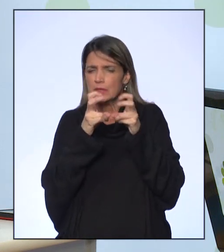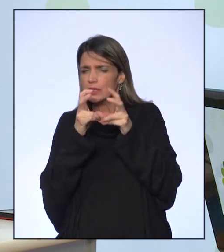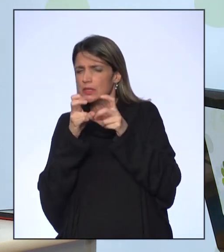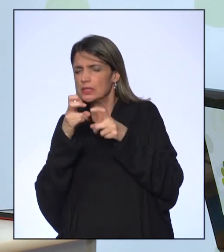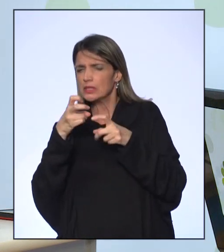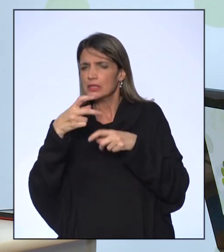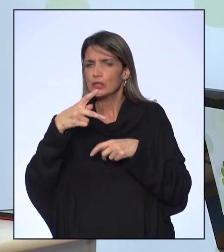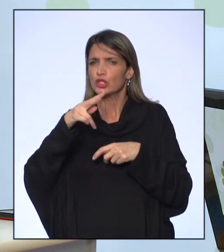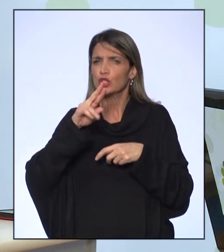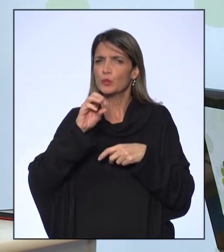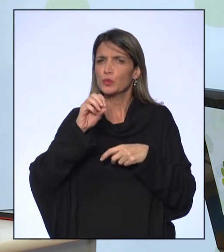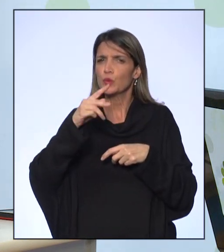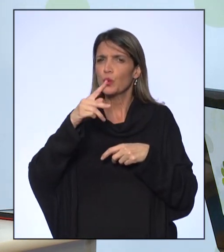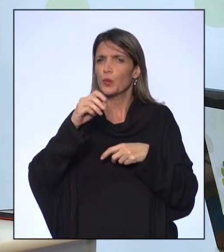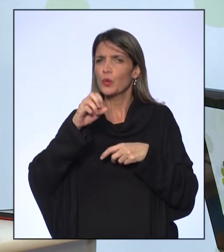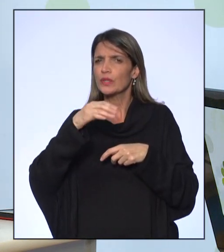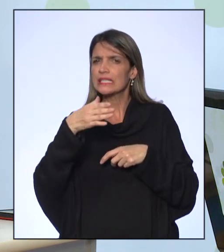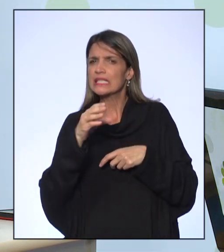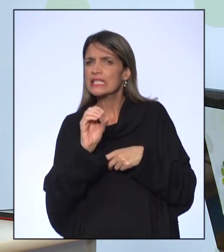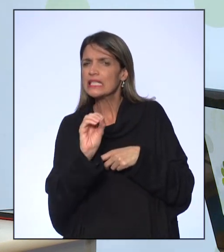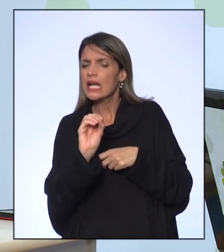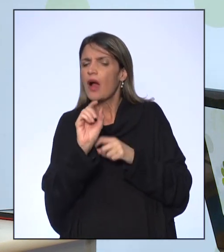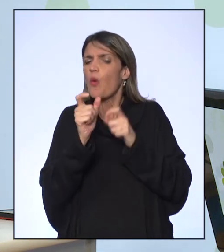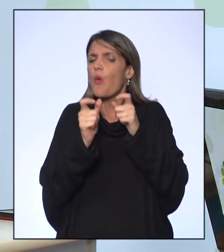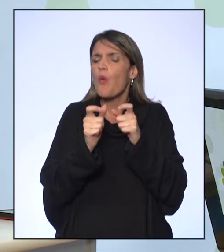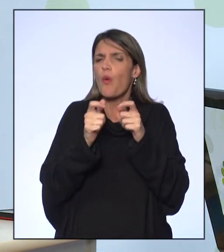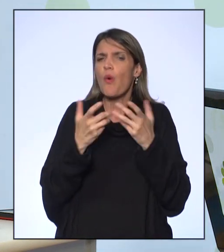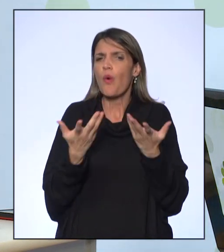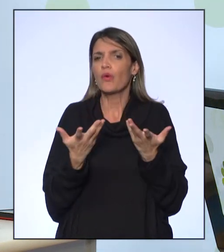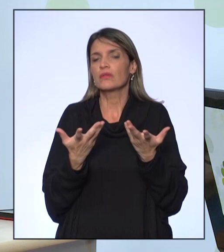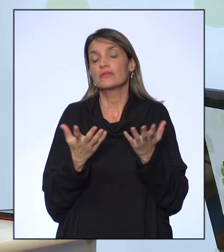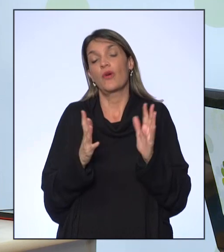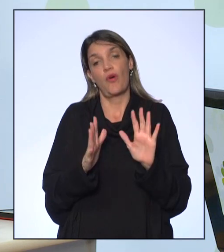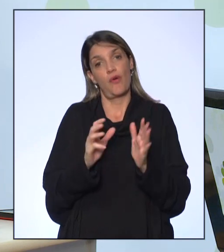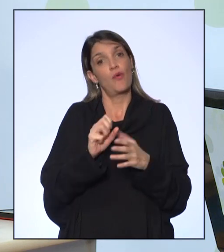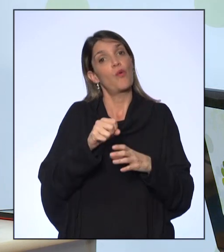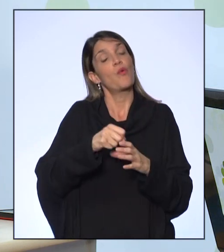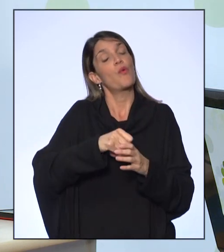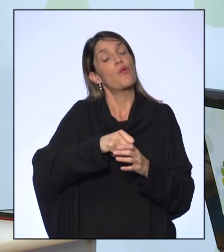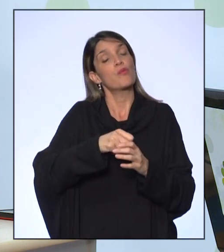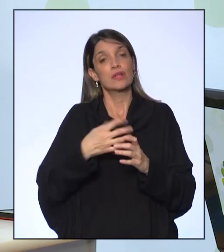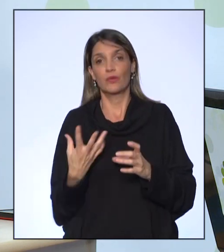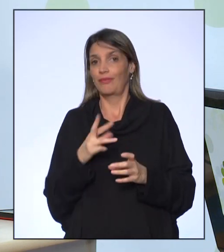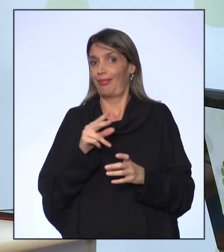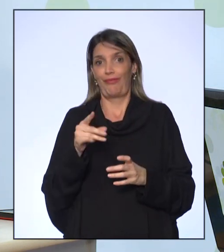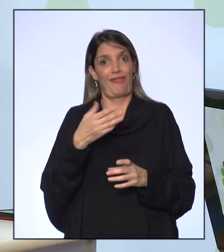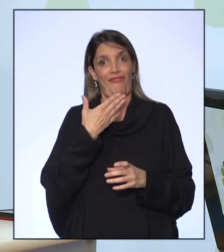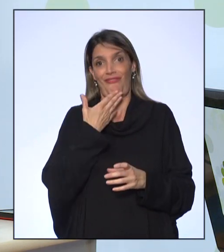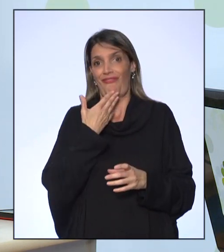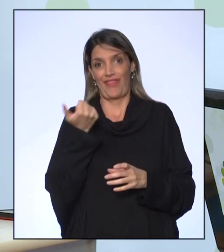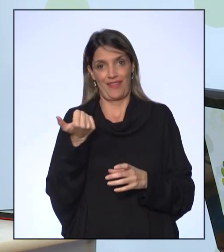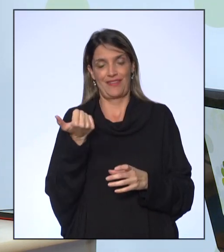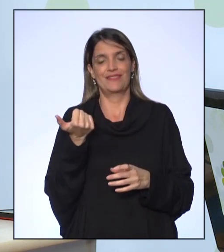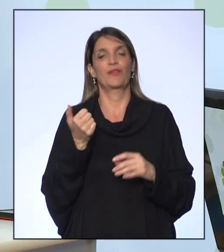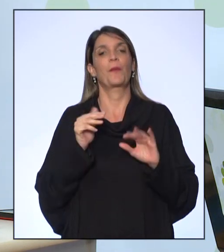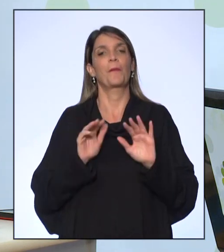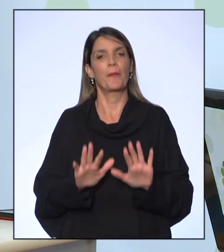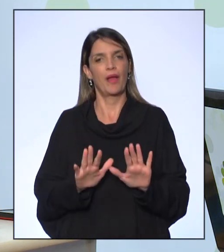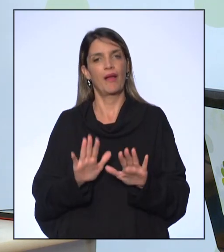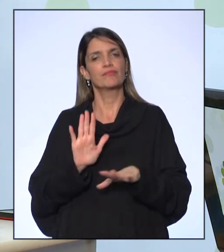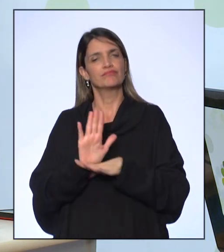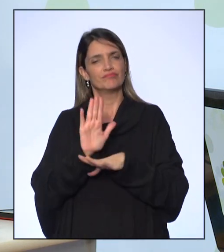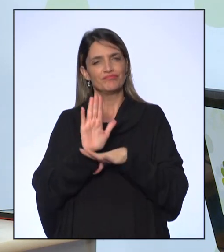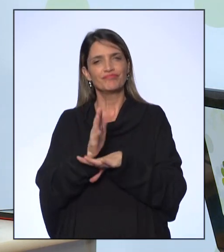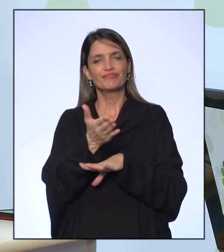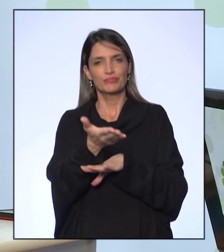proporção ou não. Bom, realmente esse conteúdo não é um dos conteúdos mais fáceis, né? Mas a gente está aqui para ajudar você.